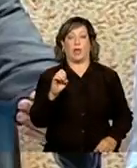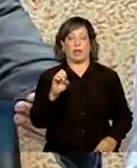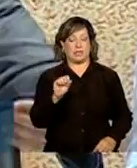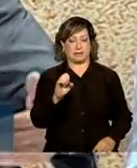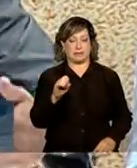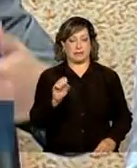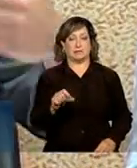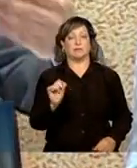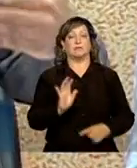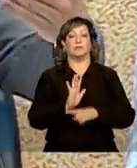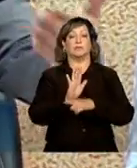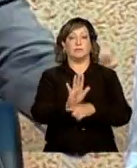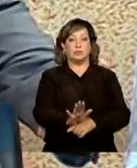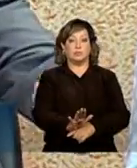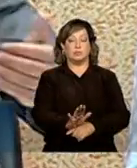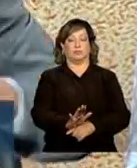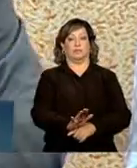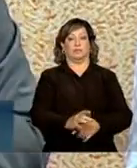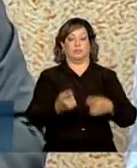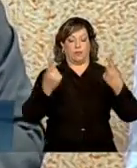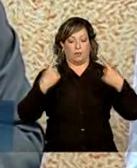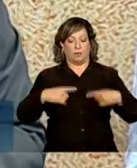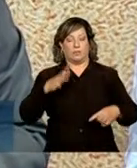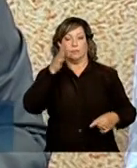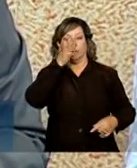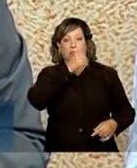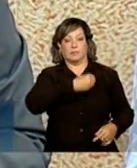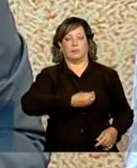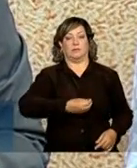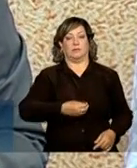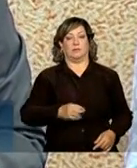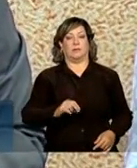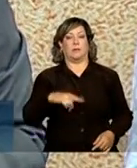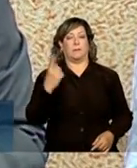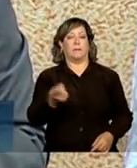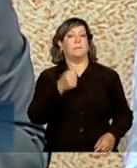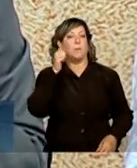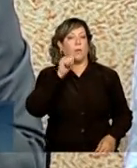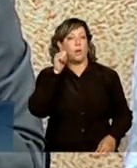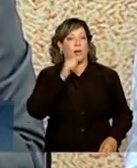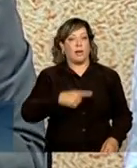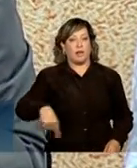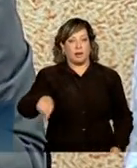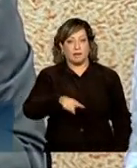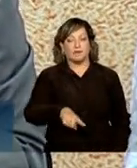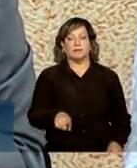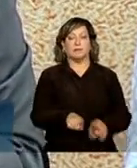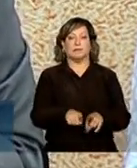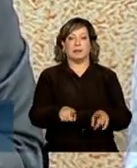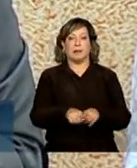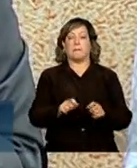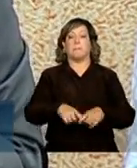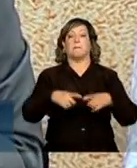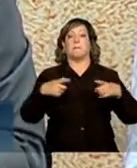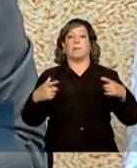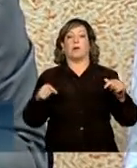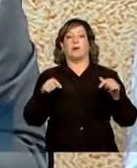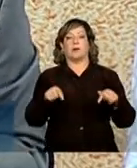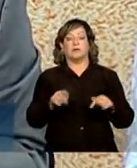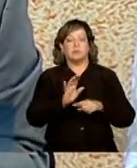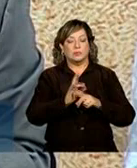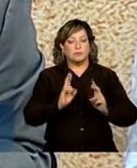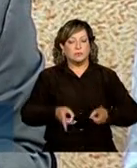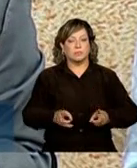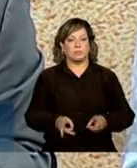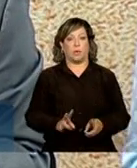promove promove proteção aquelas e mulheres e você tem maior permanência dessa proteção porque